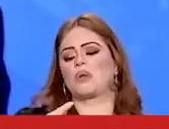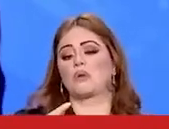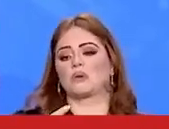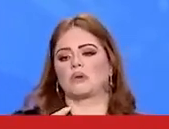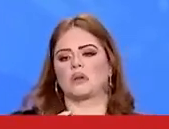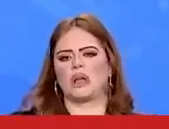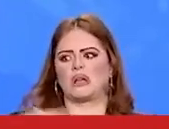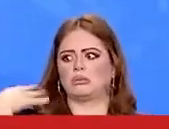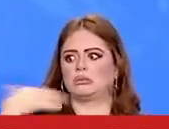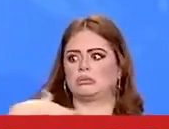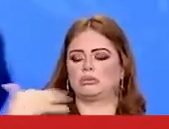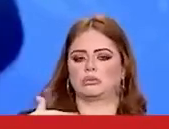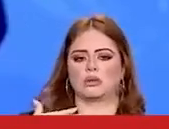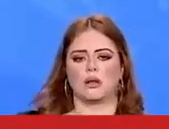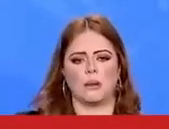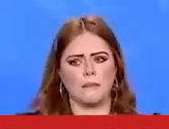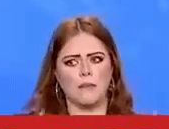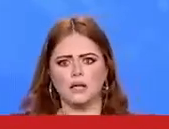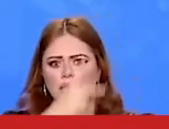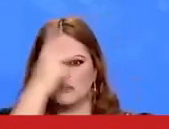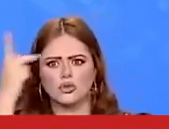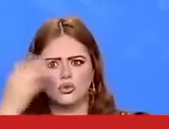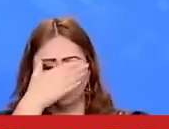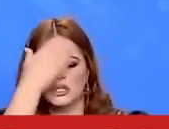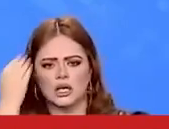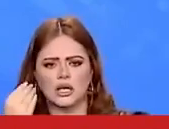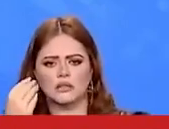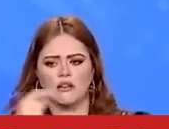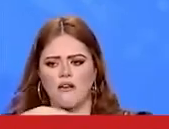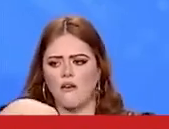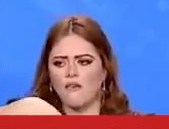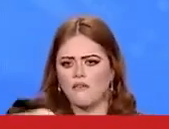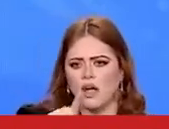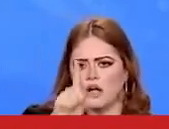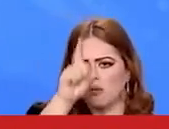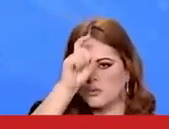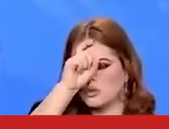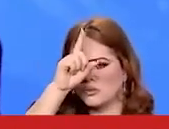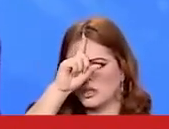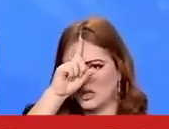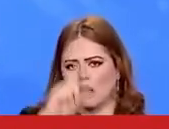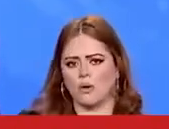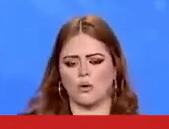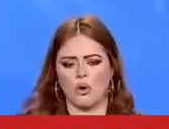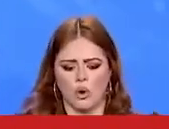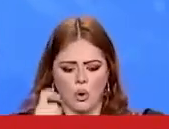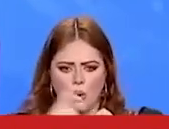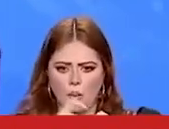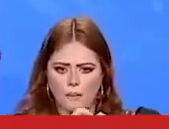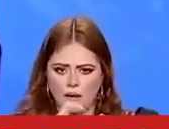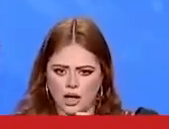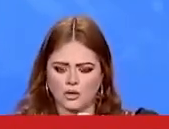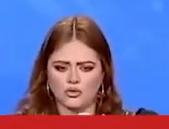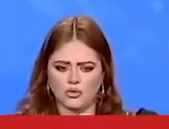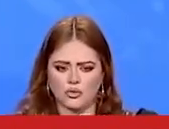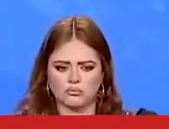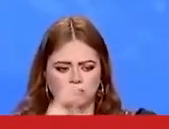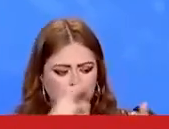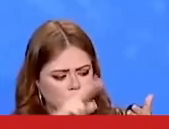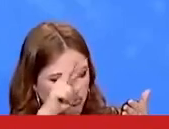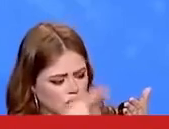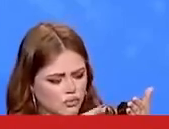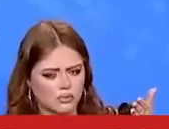se esquecem que quando a gente vai para o hospital, o médico faz a consulta, o médico